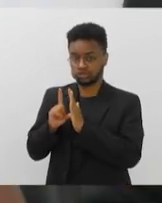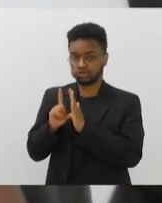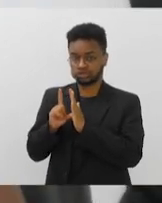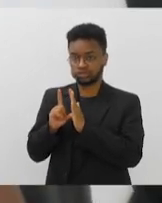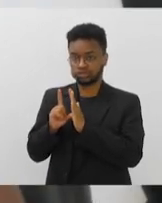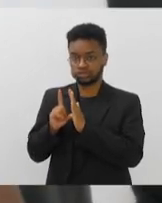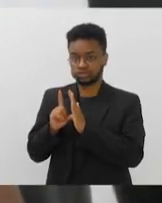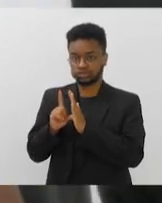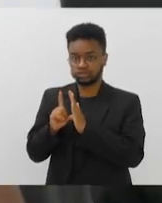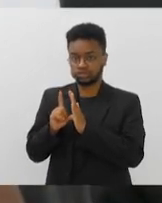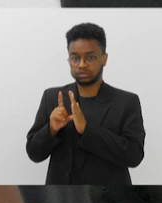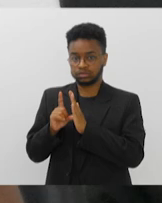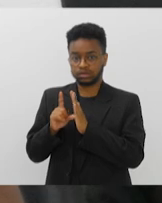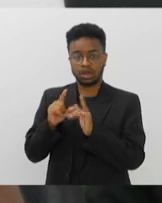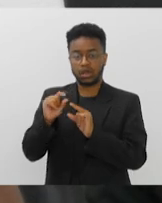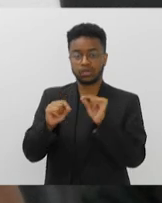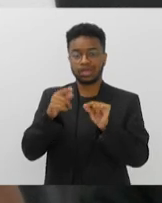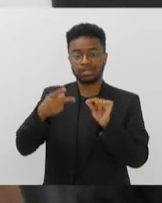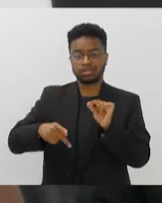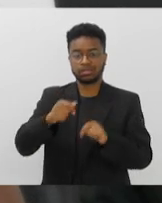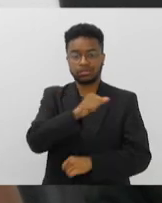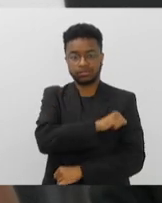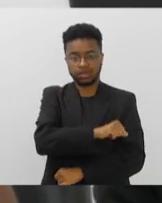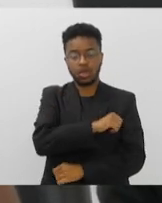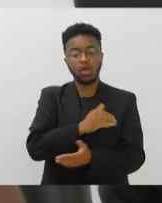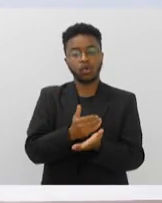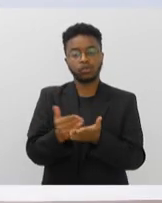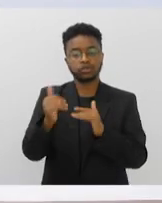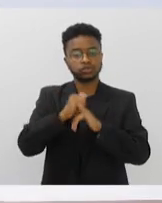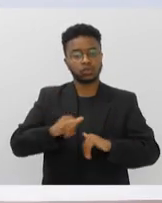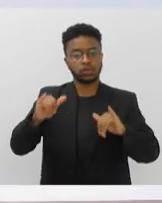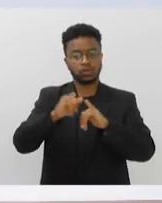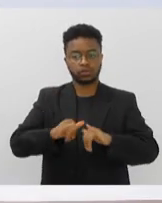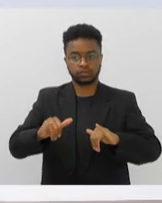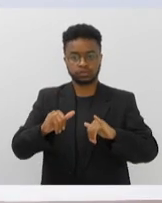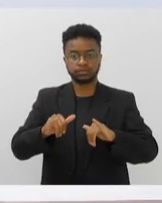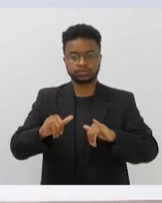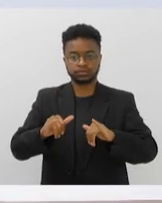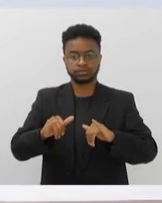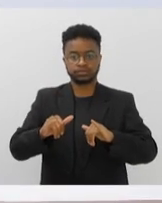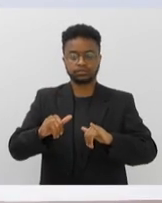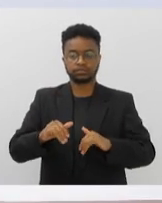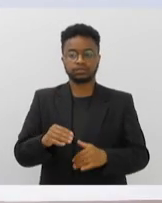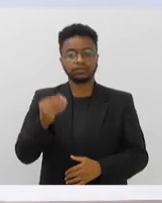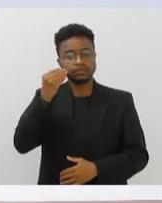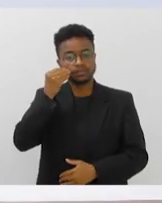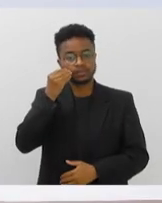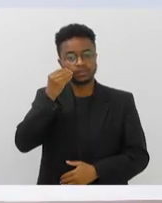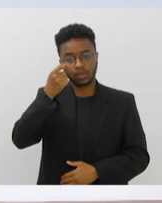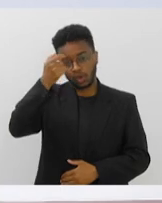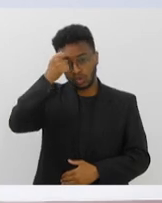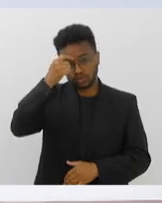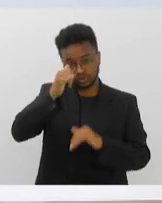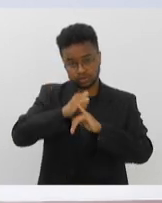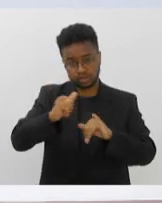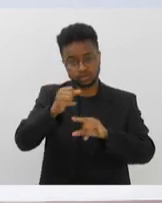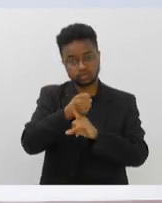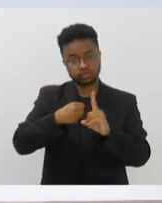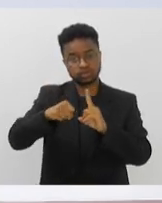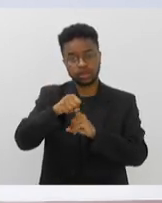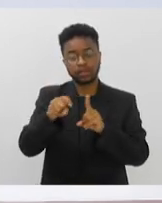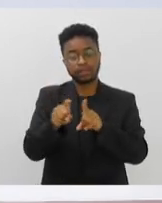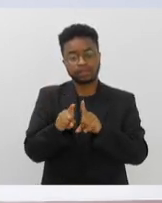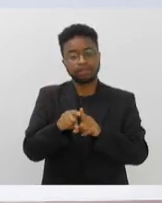eh do do Estado do Rio de Janeiro iniciou uma campanha iniciou uma campanha para conscientização da sociedade e fez um